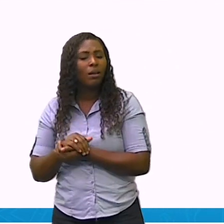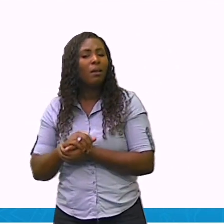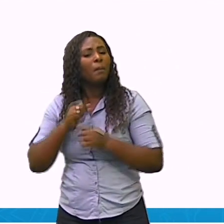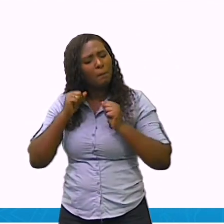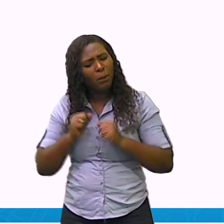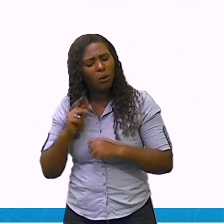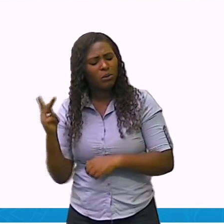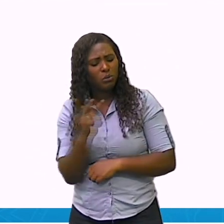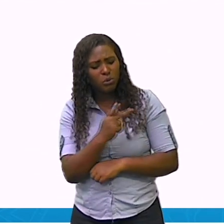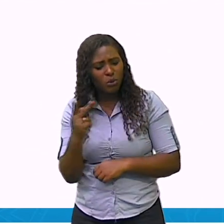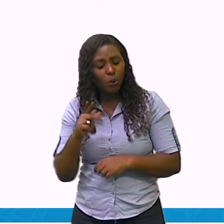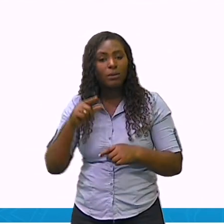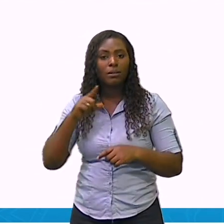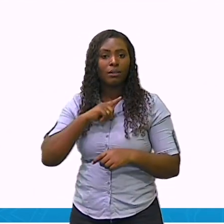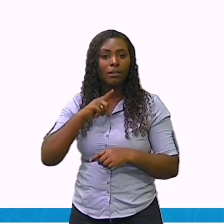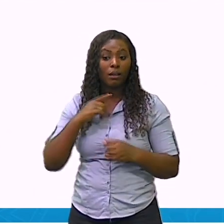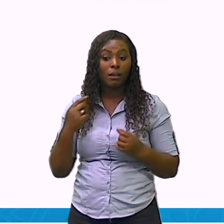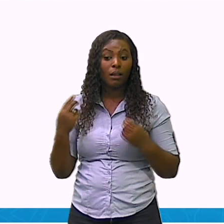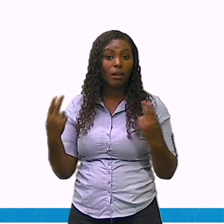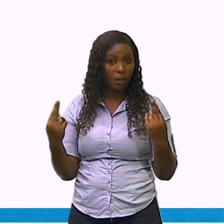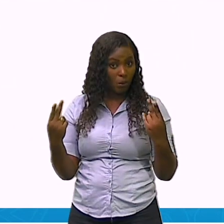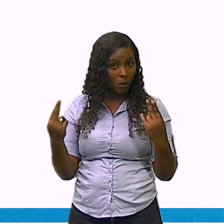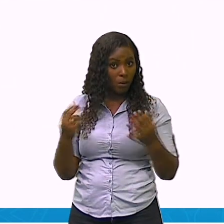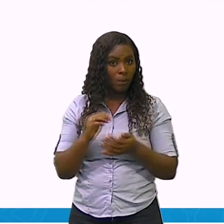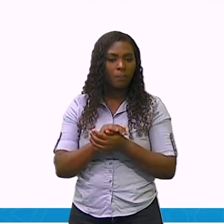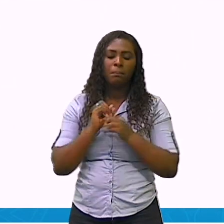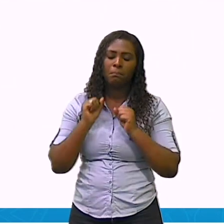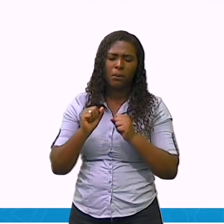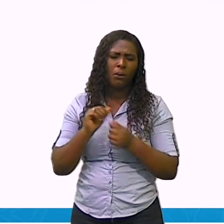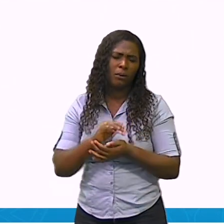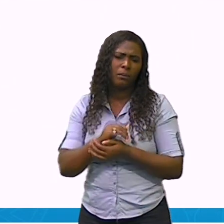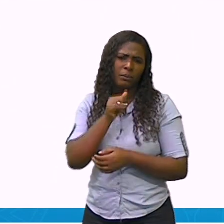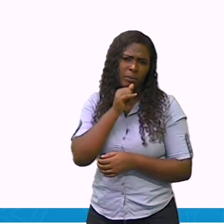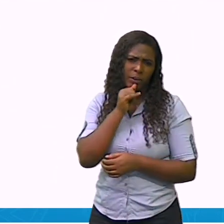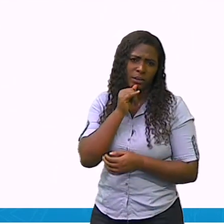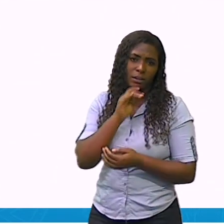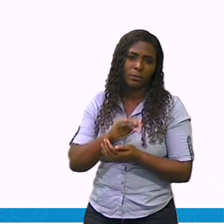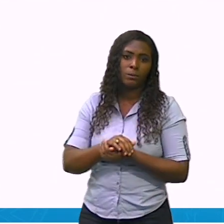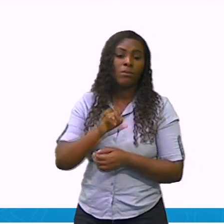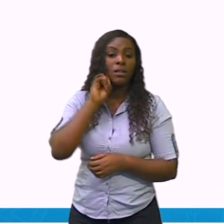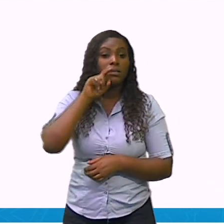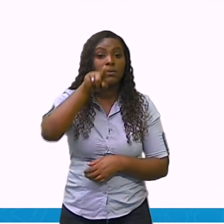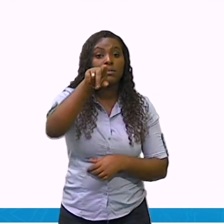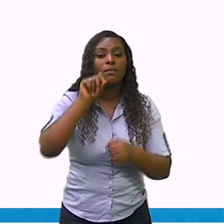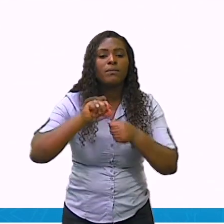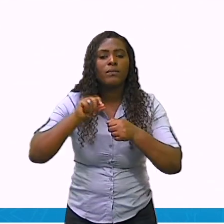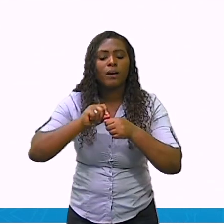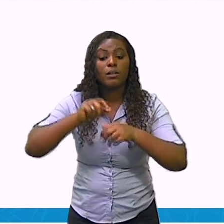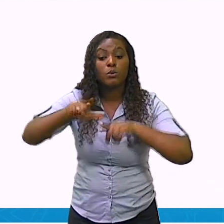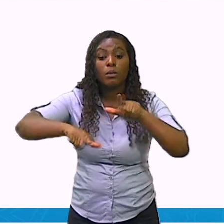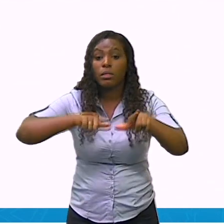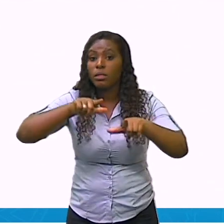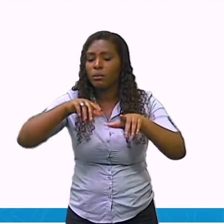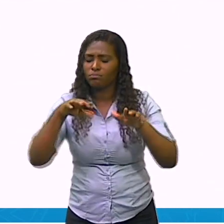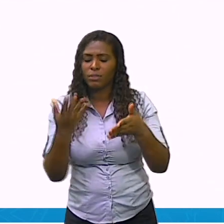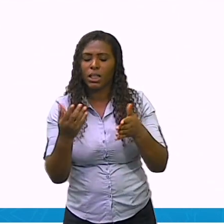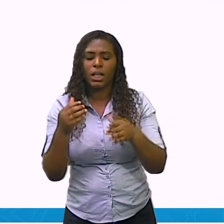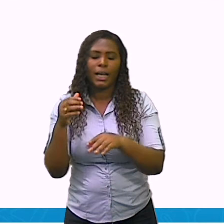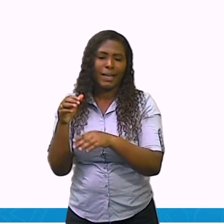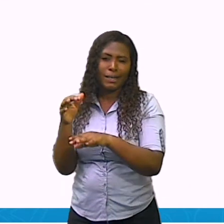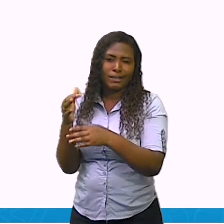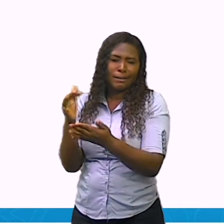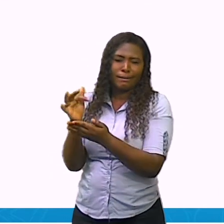correspondente? Pode sim. Um trabalho em grupo, quando você faz um trabalho em grupo, a nota é a